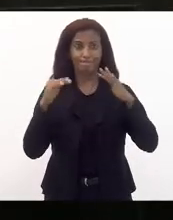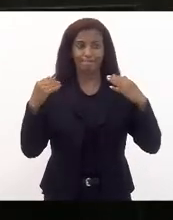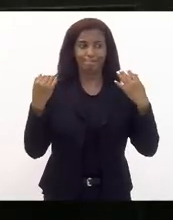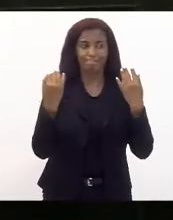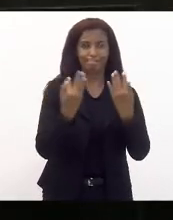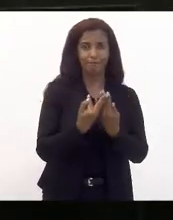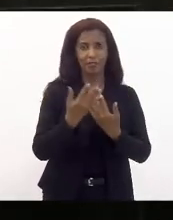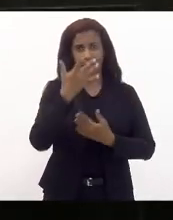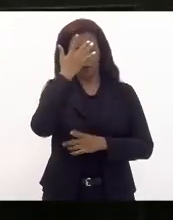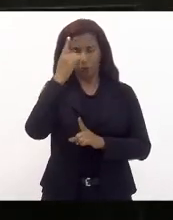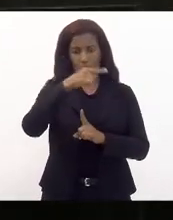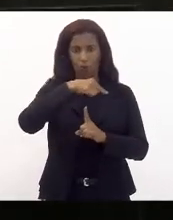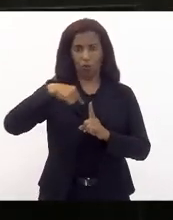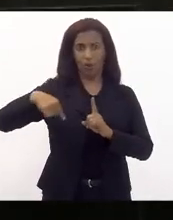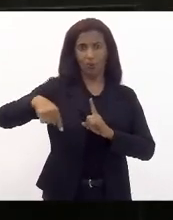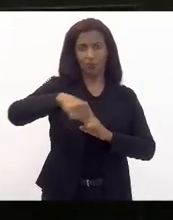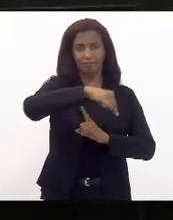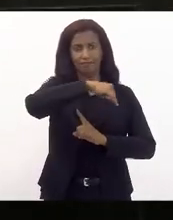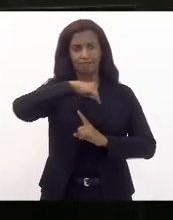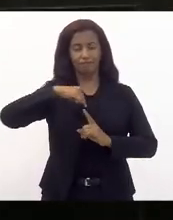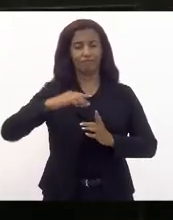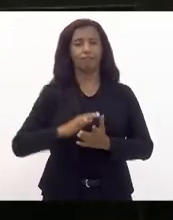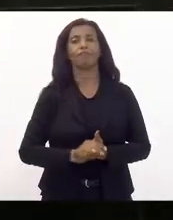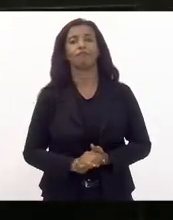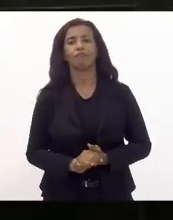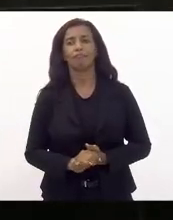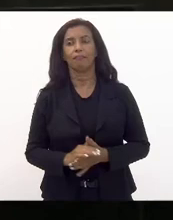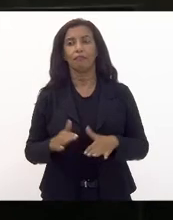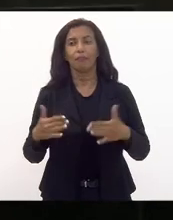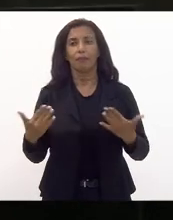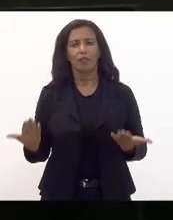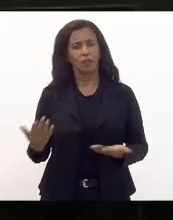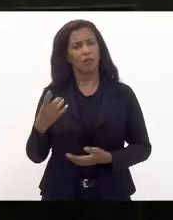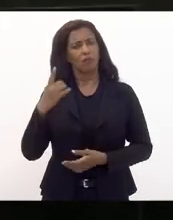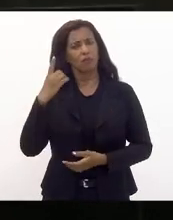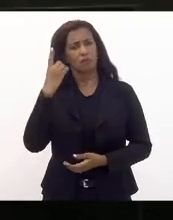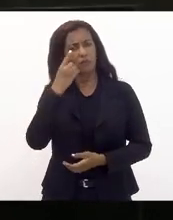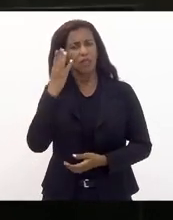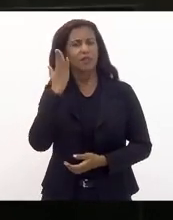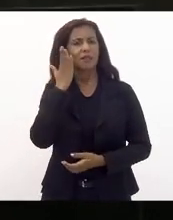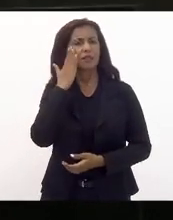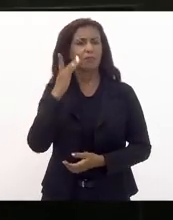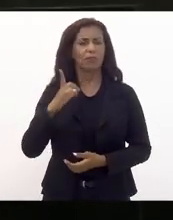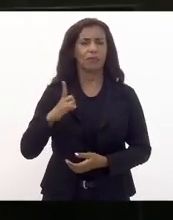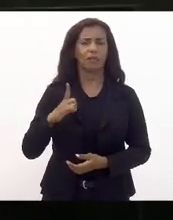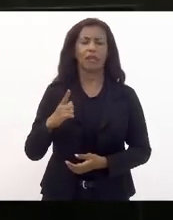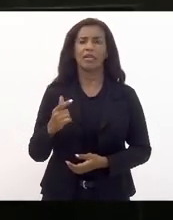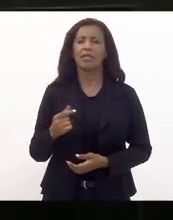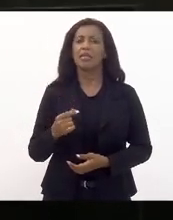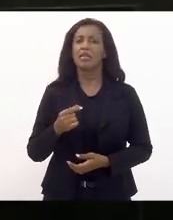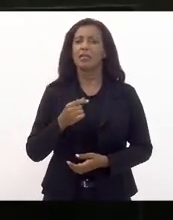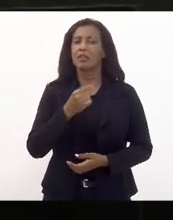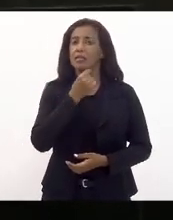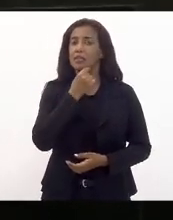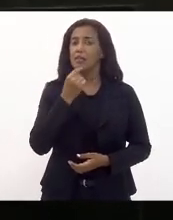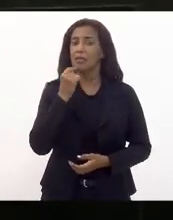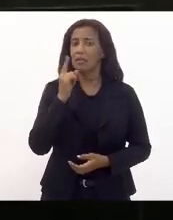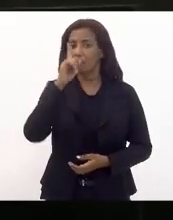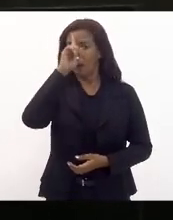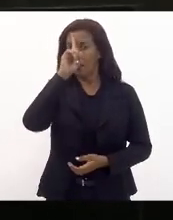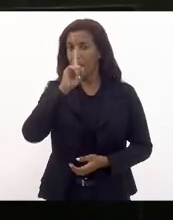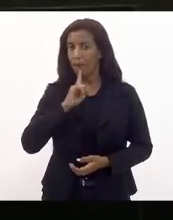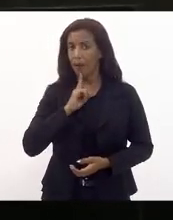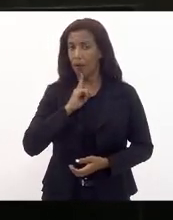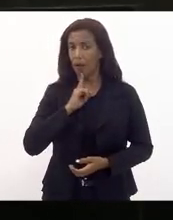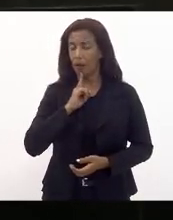daqueles que estão em torno então deputada sabemos que temos Setembro amarelo que é um